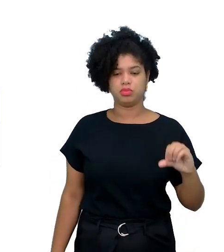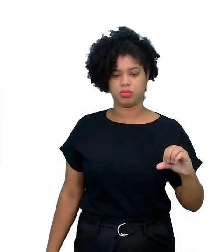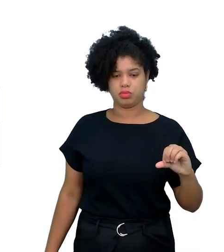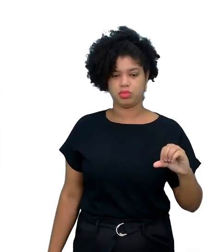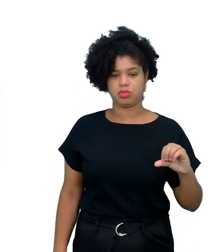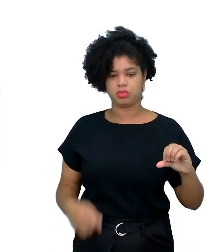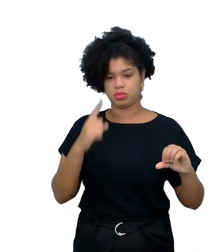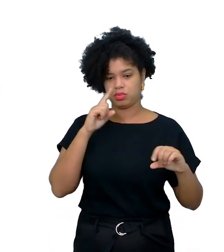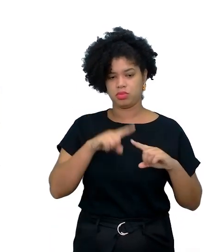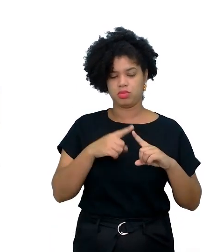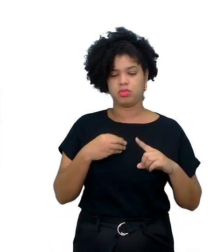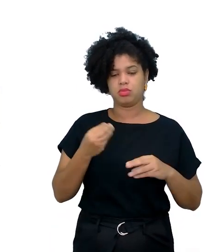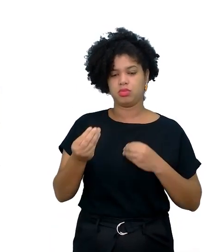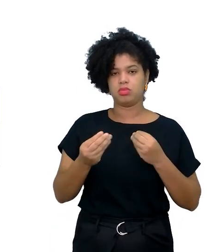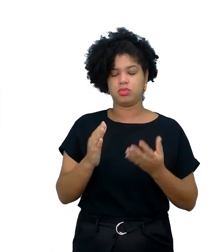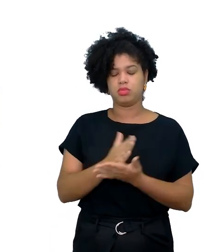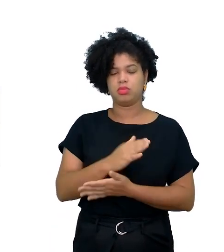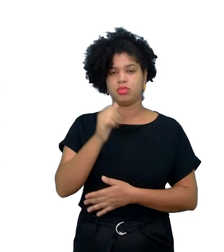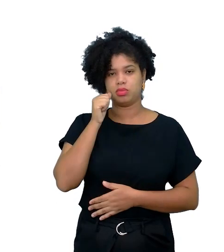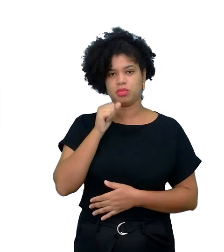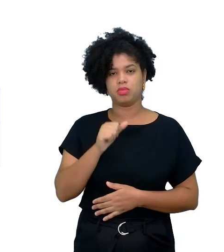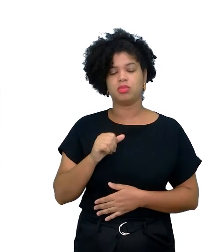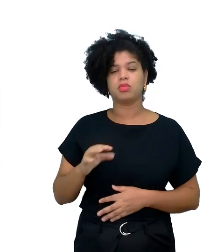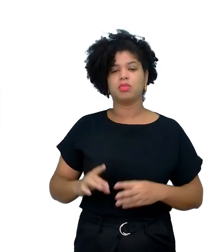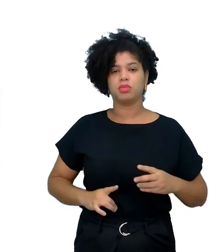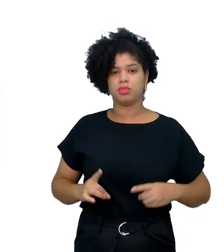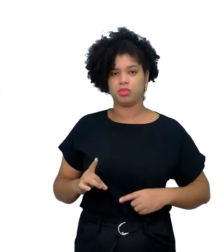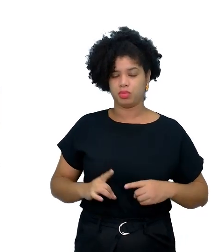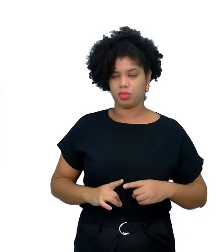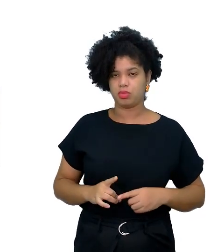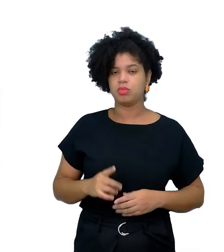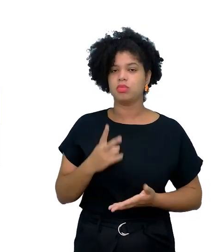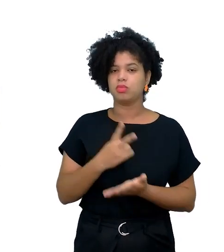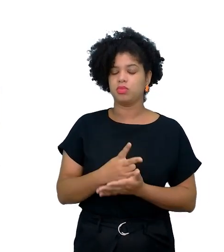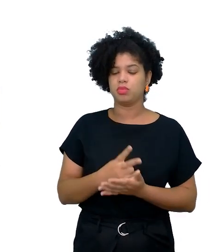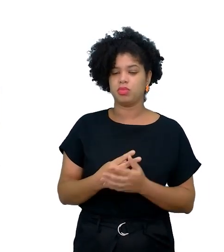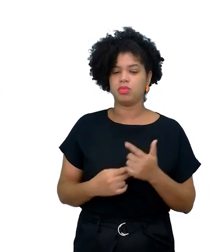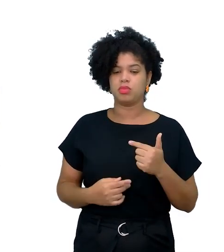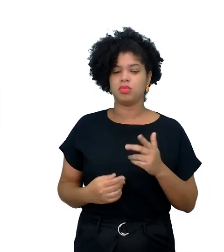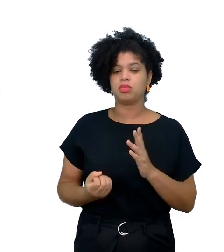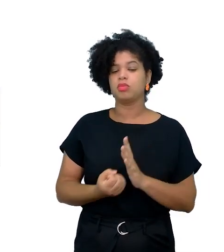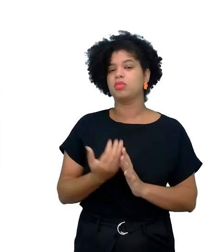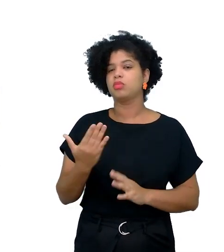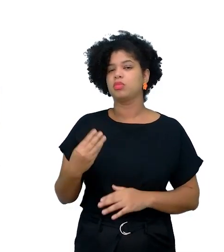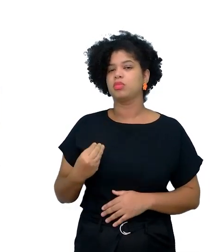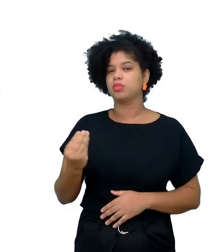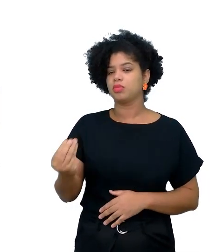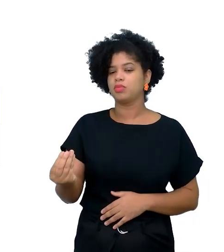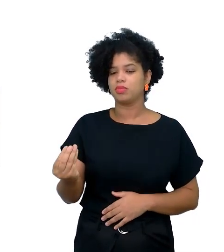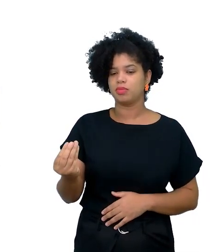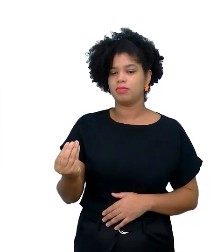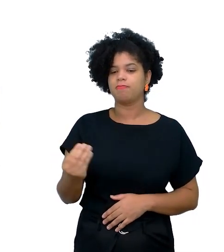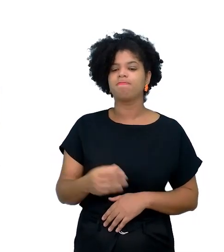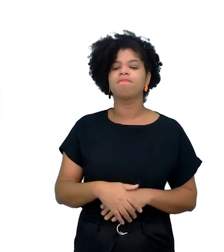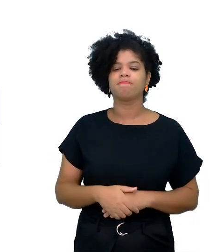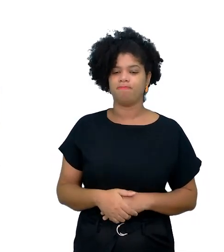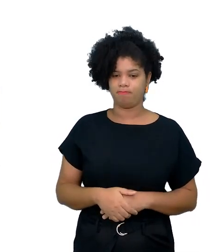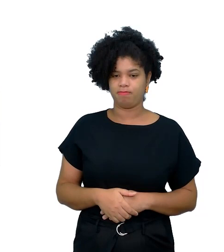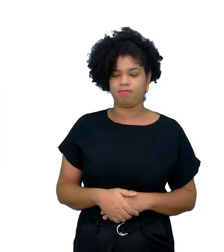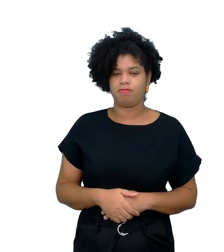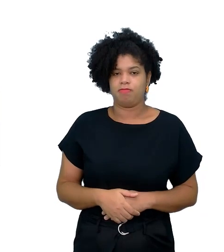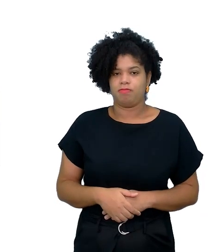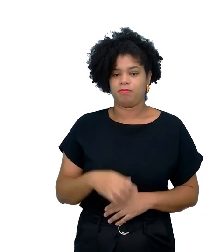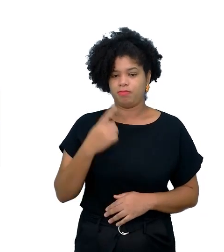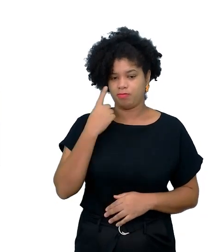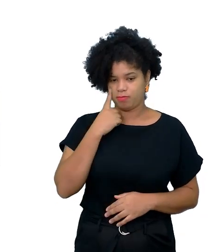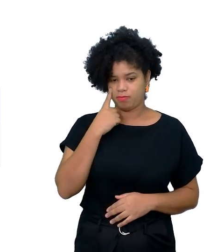deu alguns para sua prima e ficou com 12. Quantos chaveiros ela deu? Então, no estado inicial,